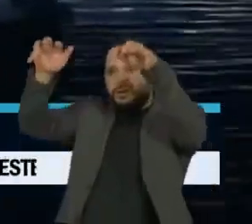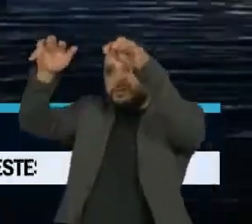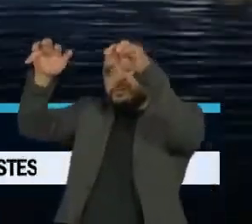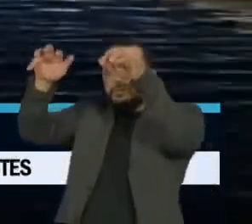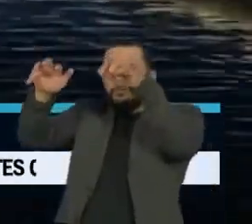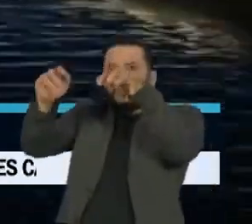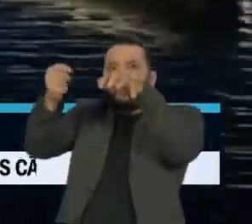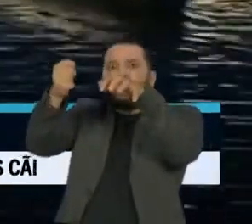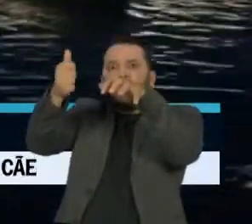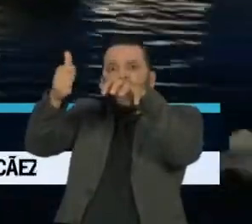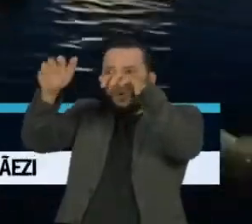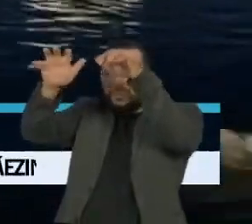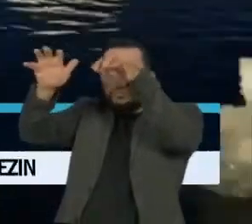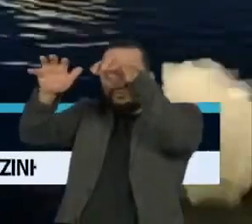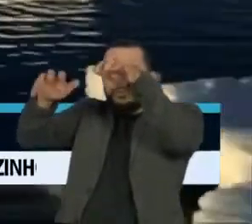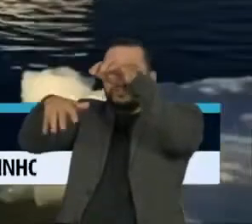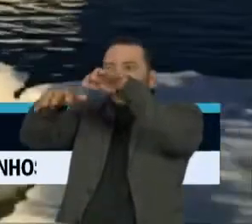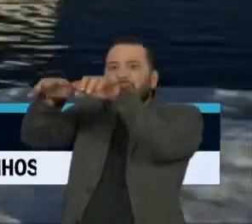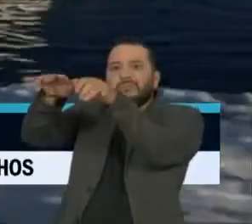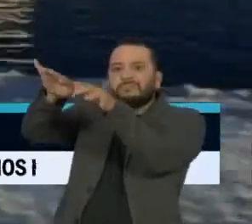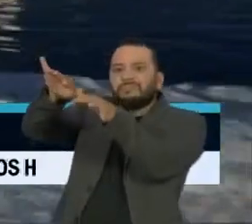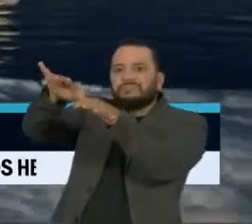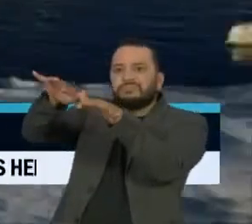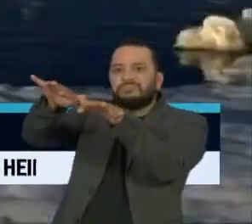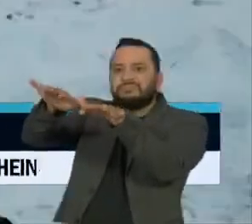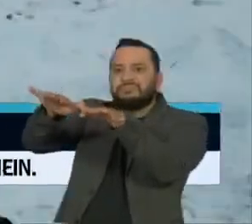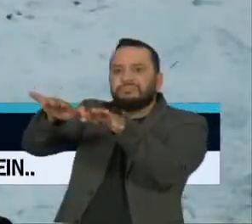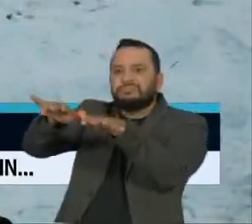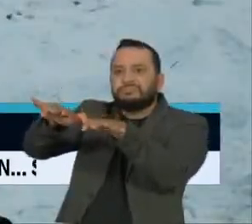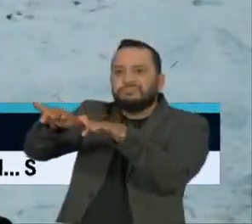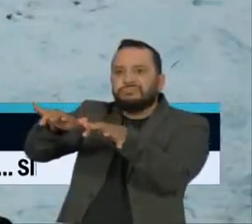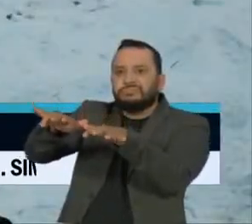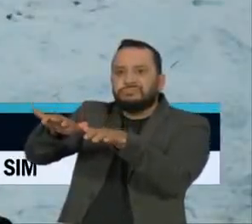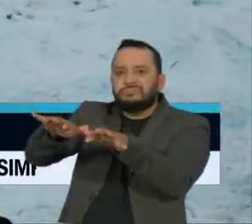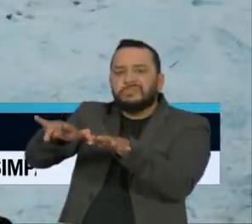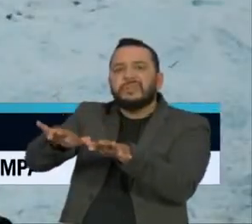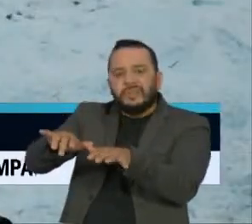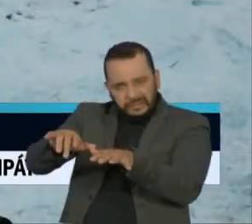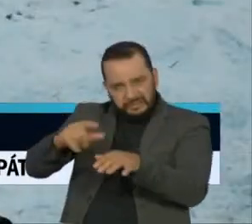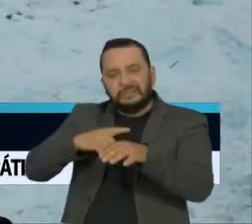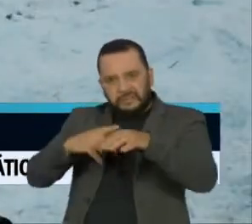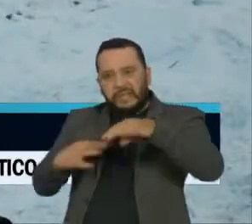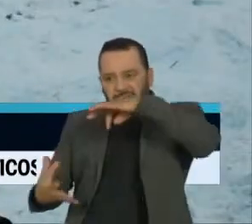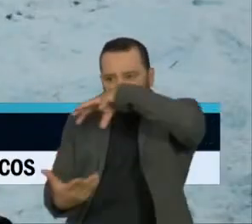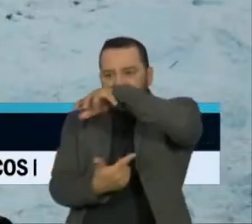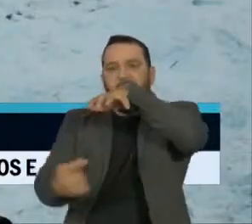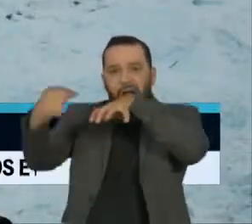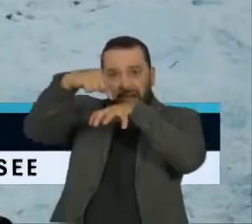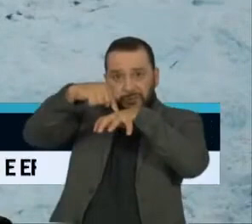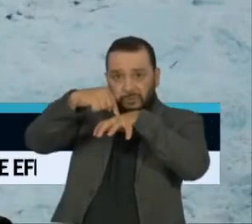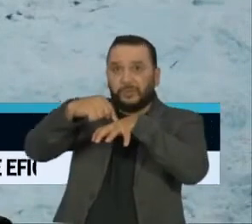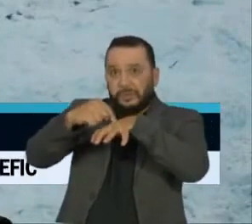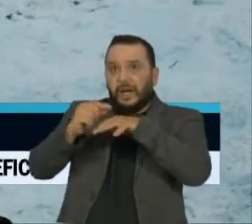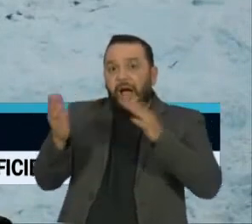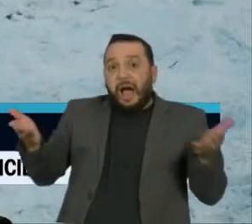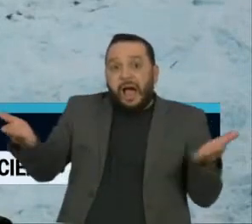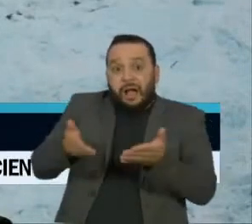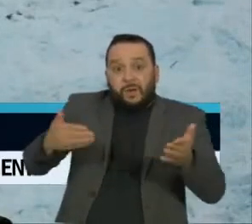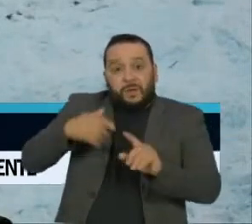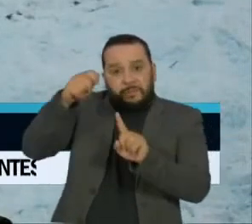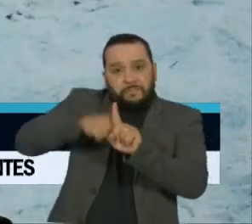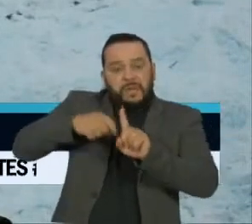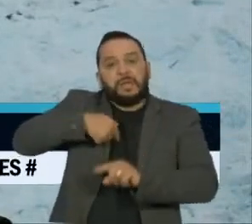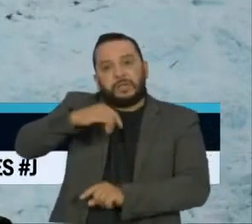reabastecer totalmente as regiões que derretem no verão ártico. Agora, em julho, o gelo marinho polar atingiu a sua